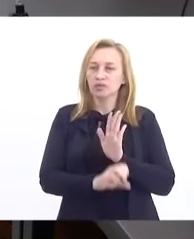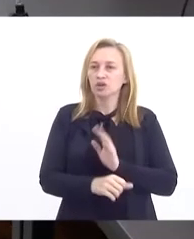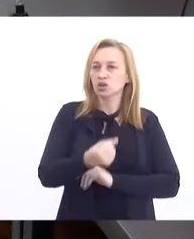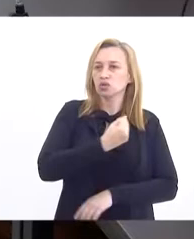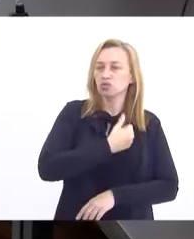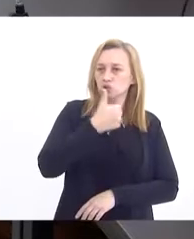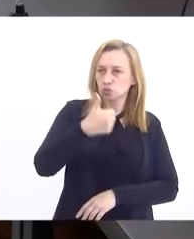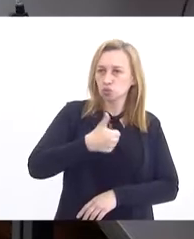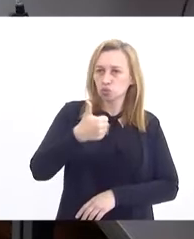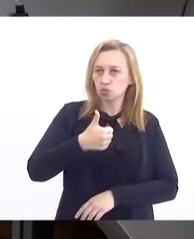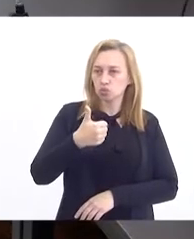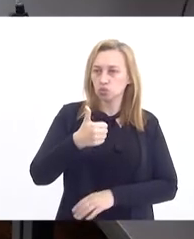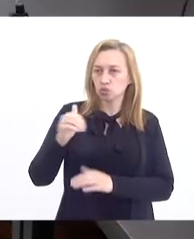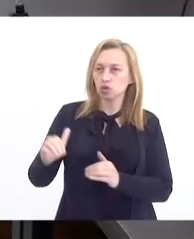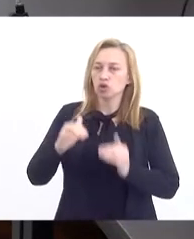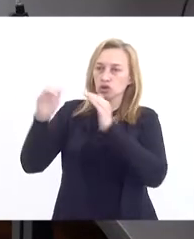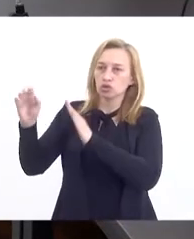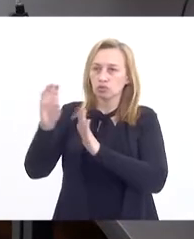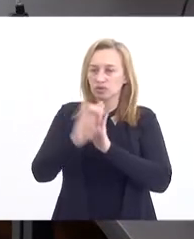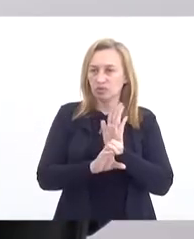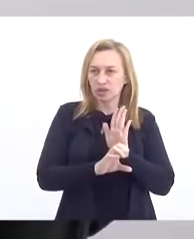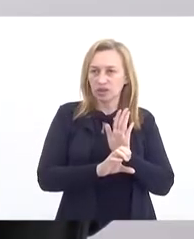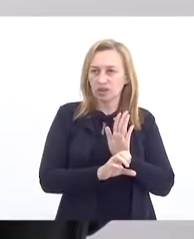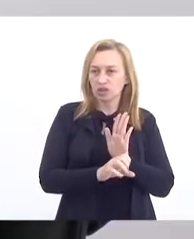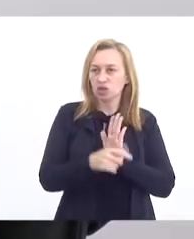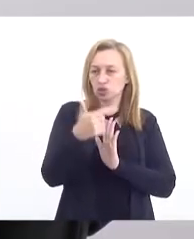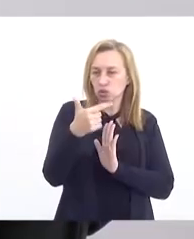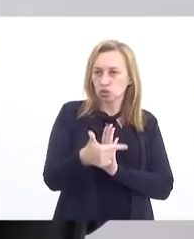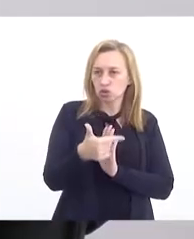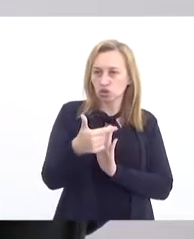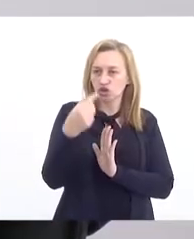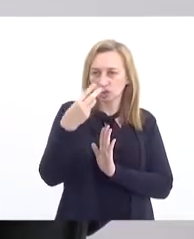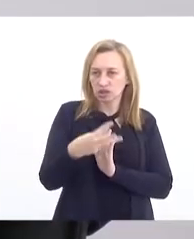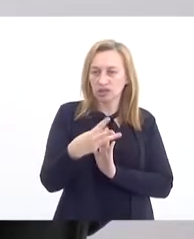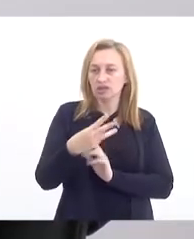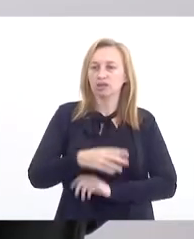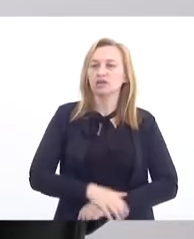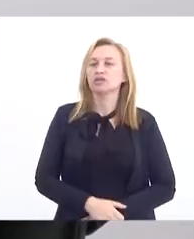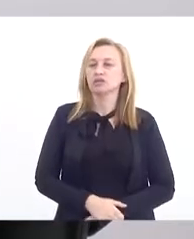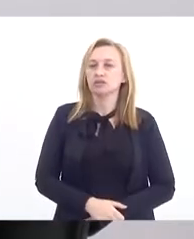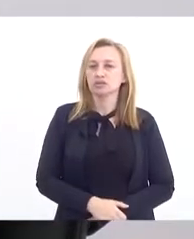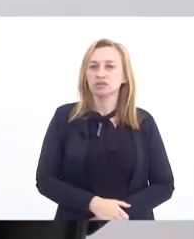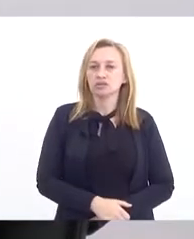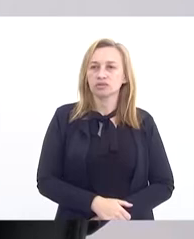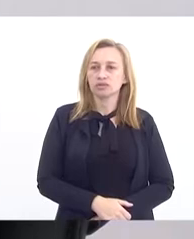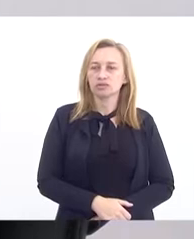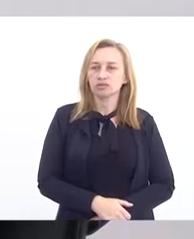favorável com subemenda aglutinativa, as emendas 2 e 3.